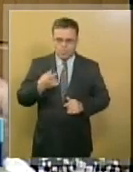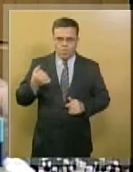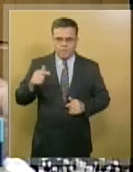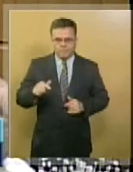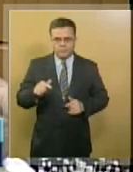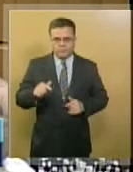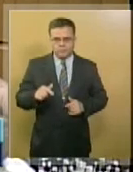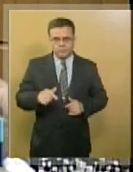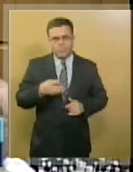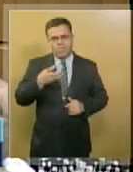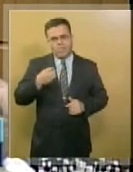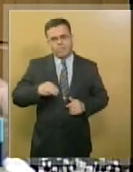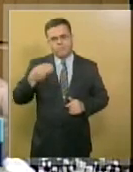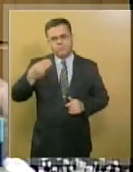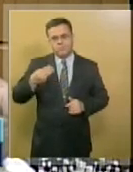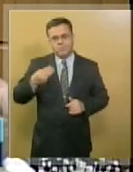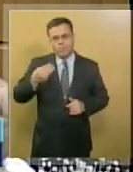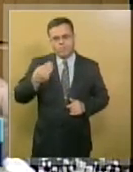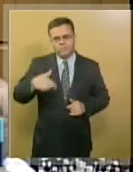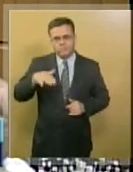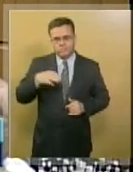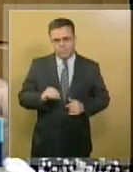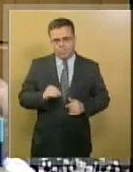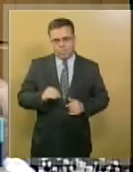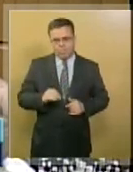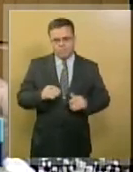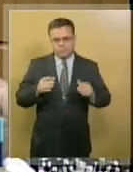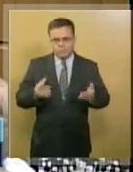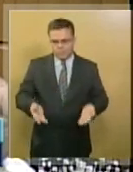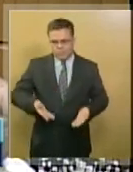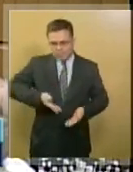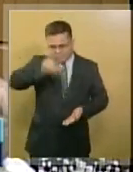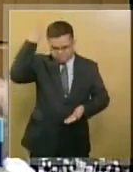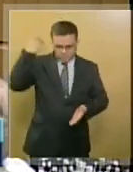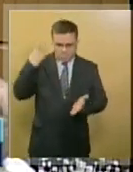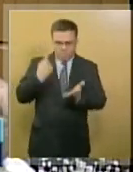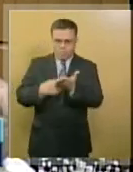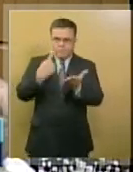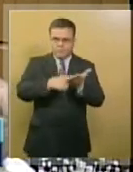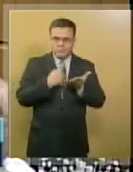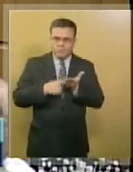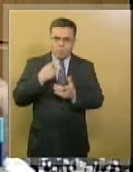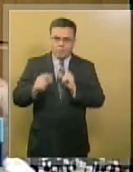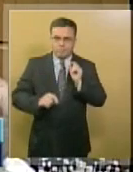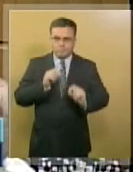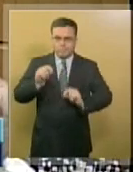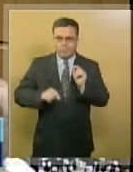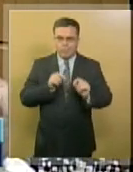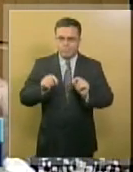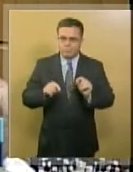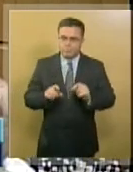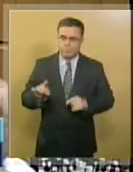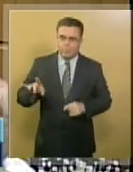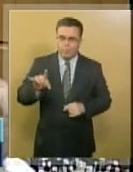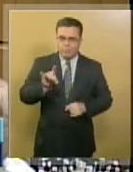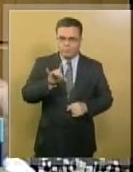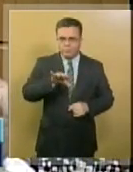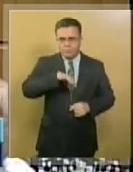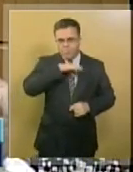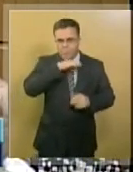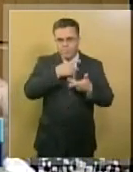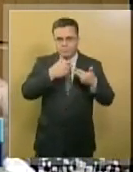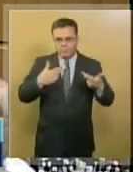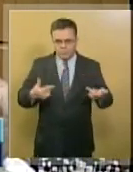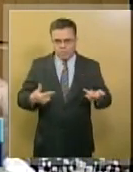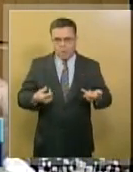de março, é uma lei federal que foi promulgada pelo presidente Temer, onde ele reza que cada animal de